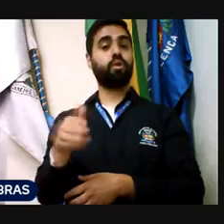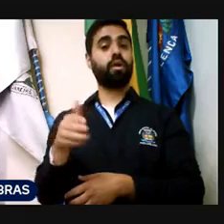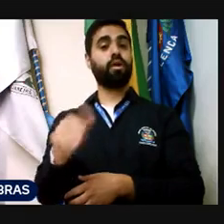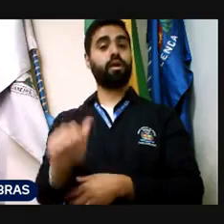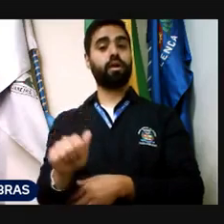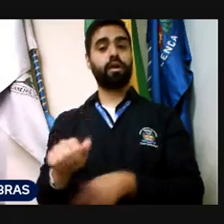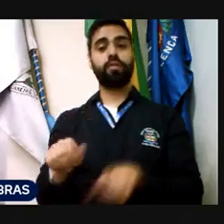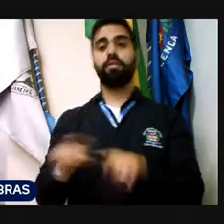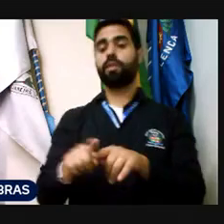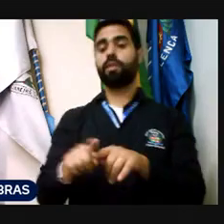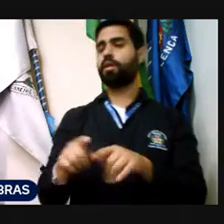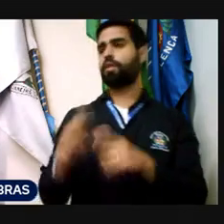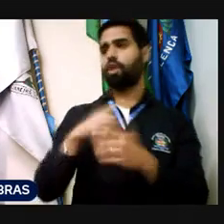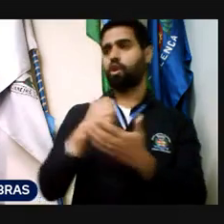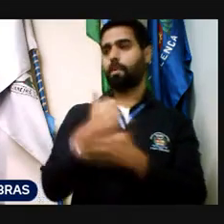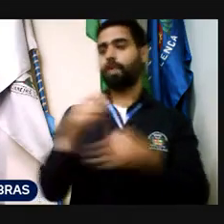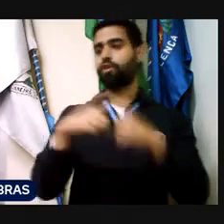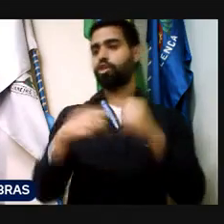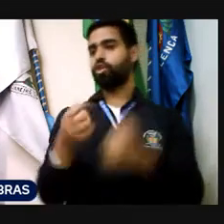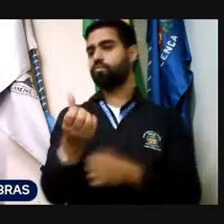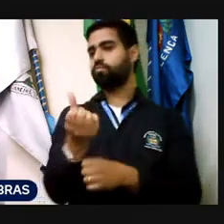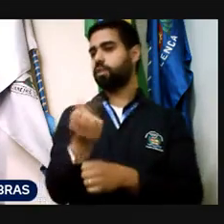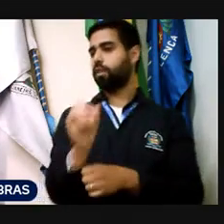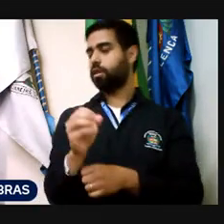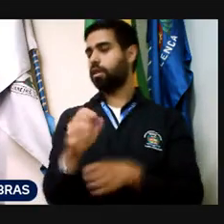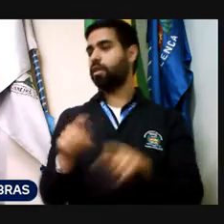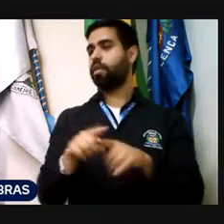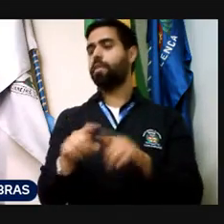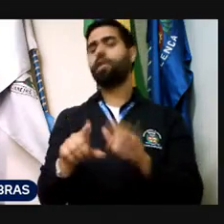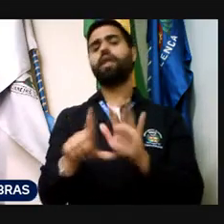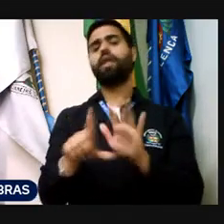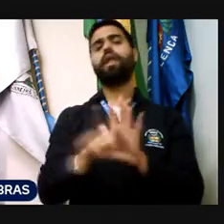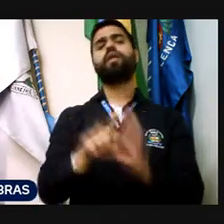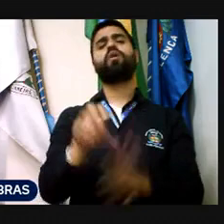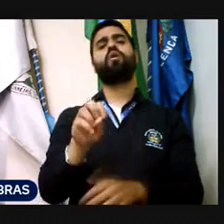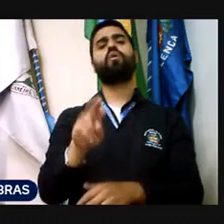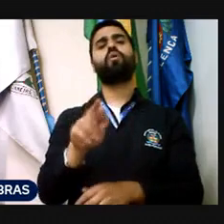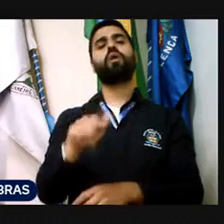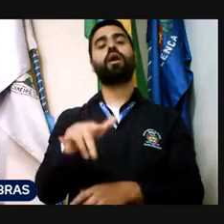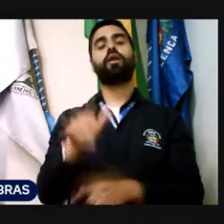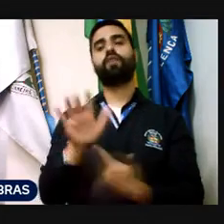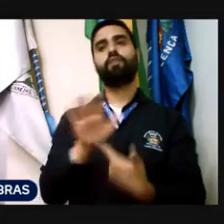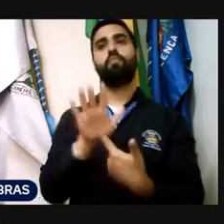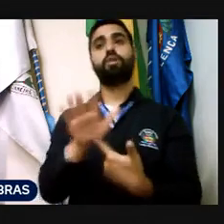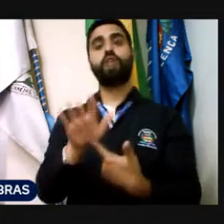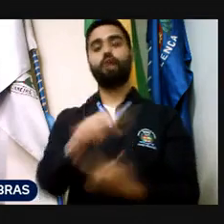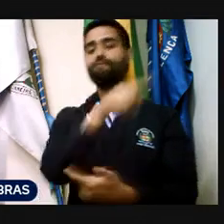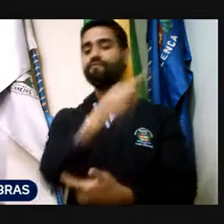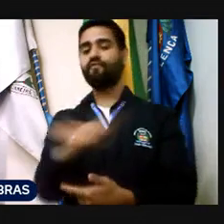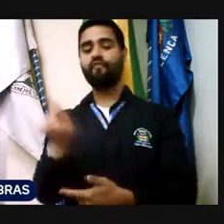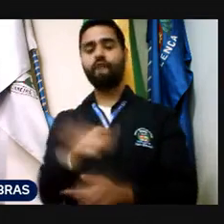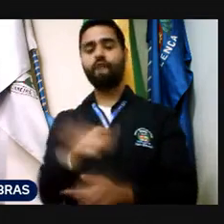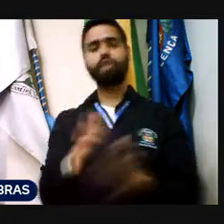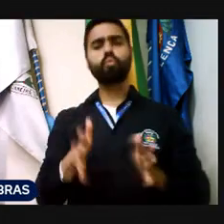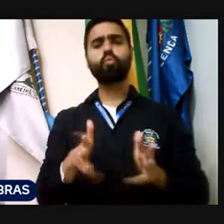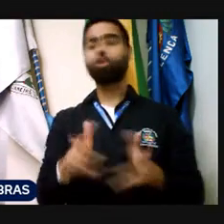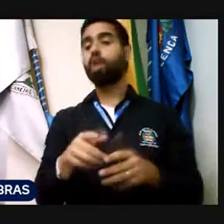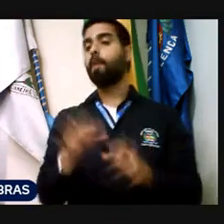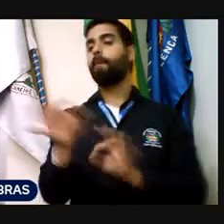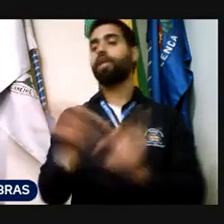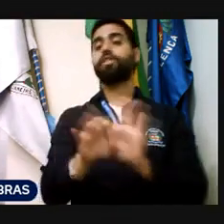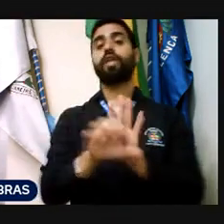conforme no artigo 52, parágrafo 1º e artigo 69, inciso 4 da Lei Orgânica, vem apresentar veto total ao projeto de lei